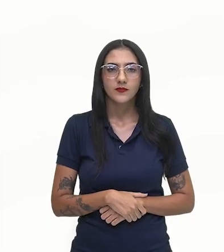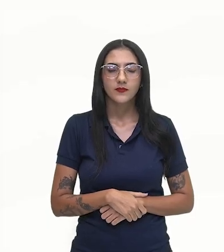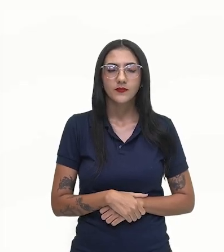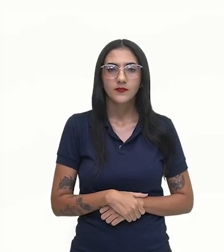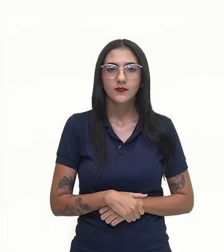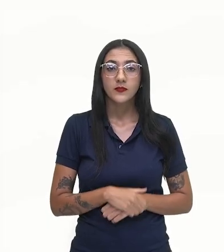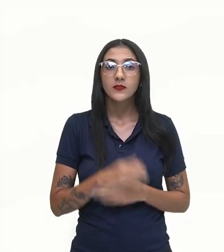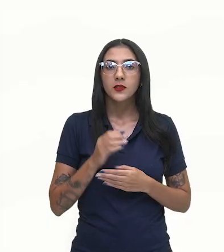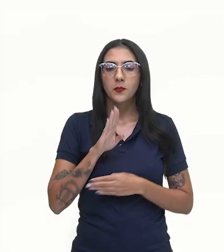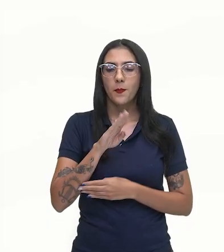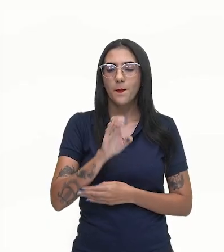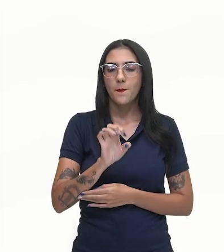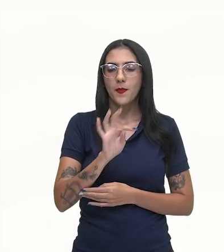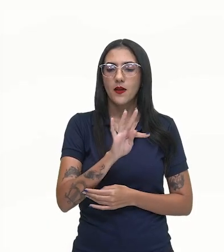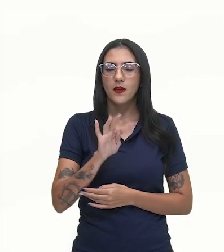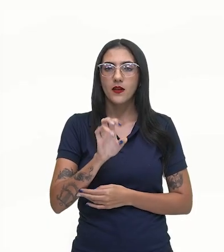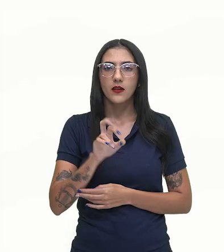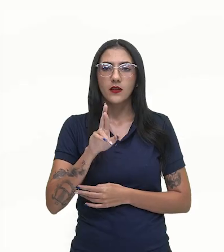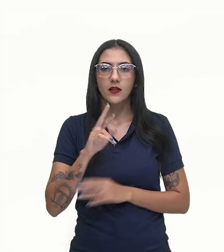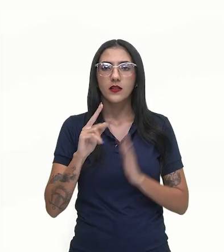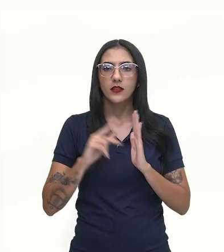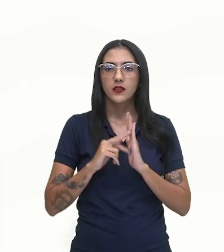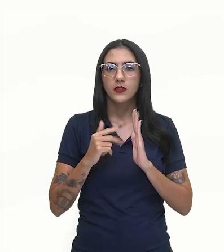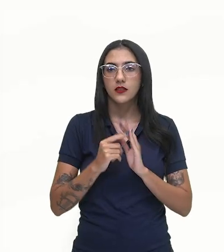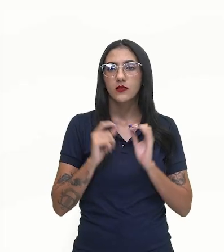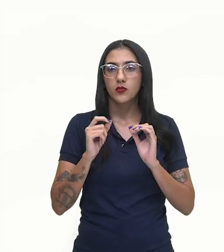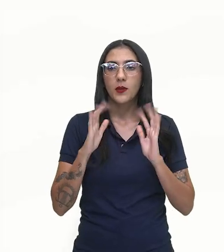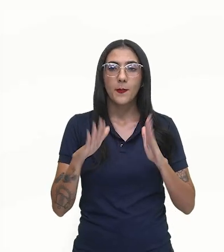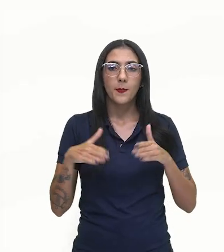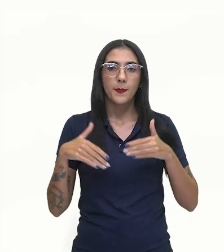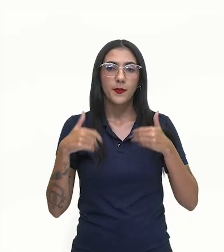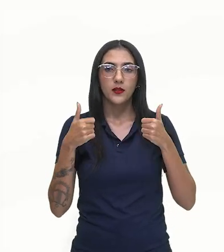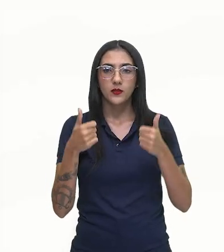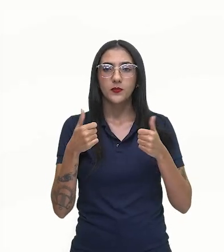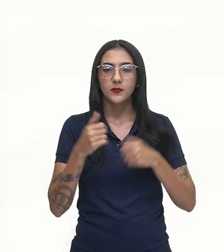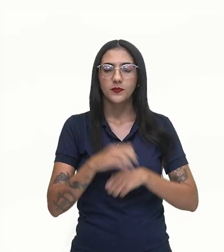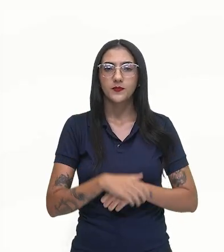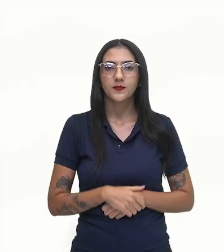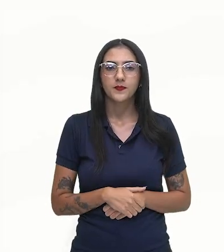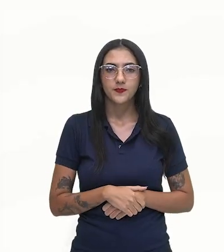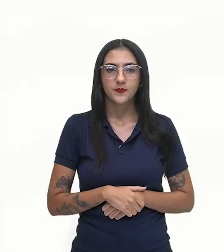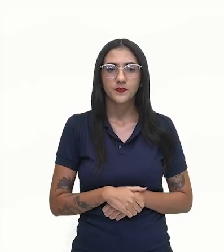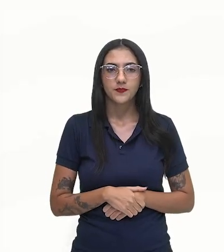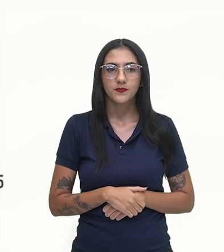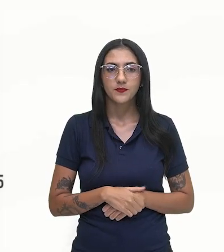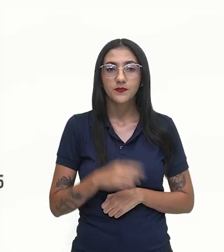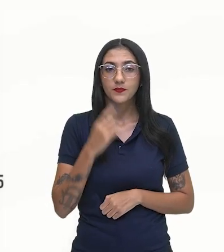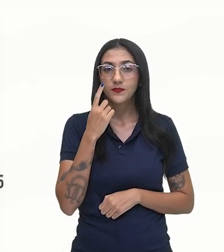Então, better, que significa melhor. Vamos para mais uma?